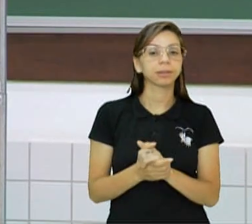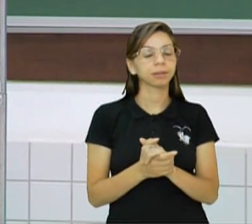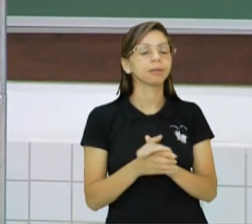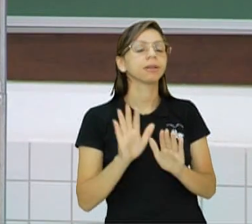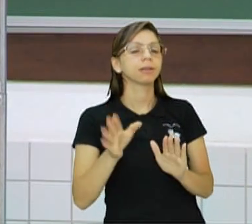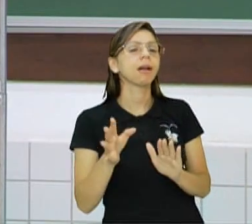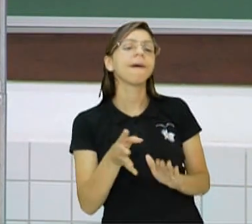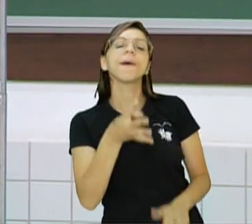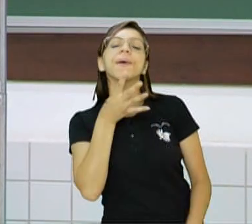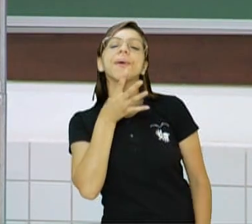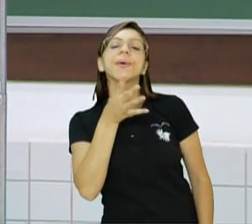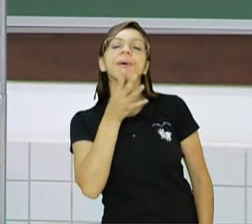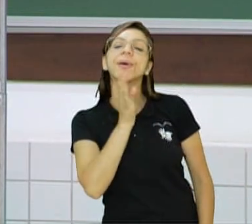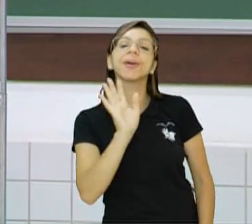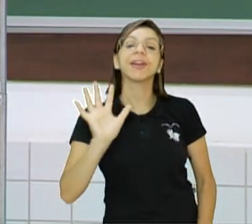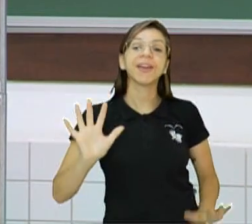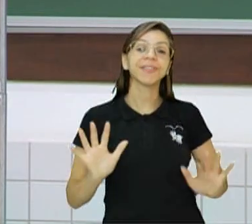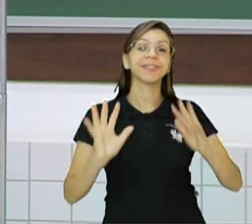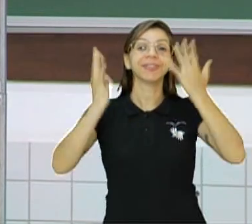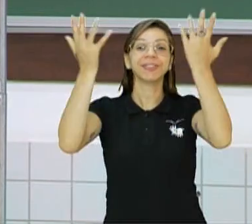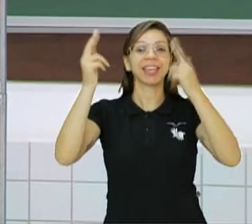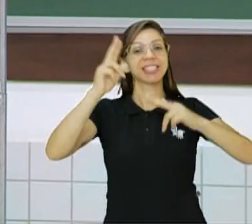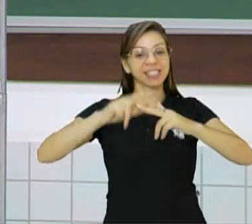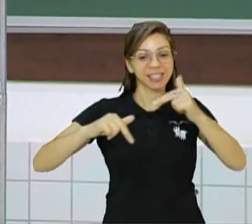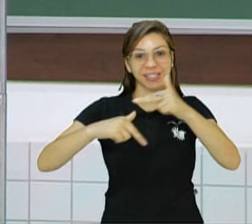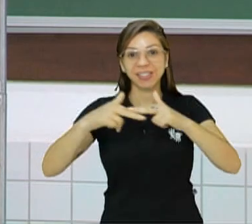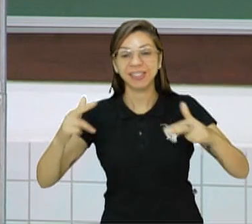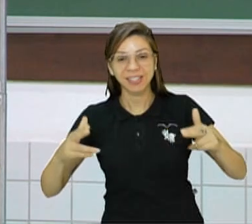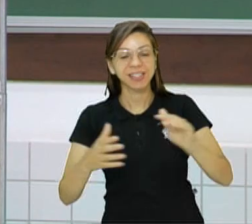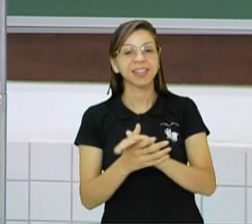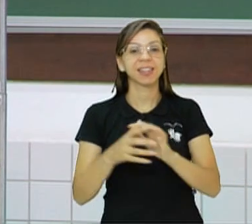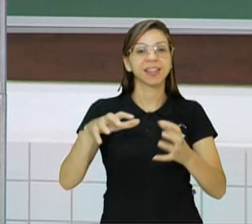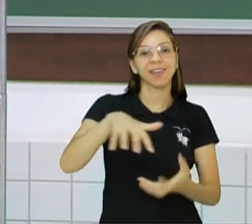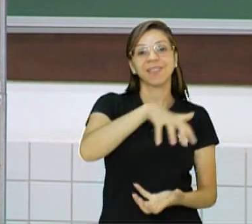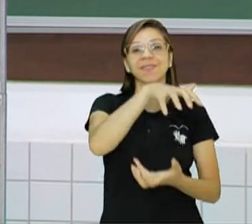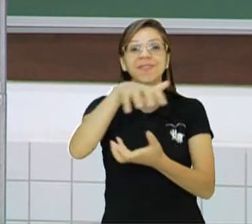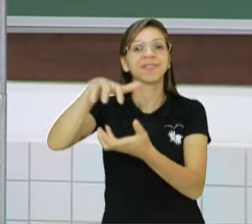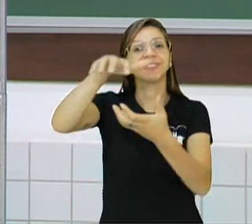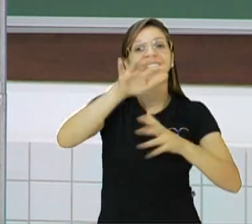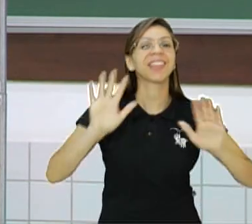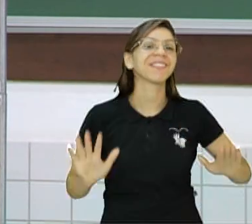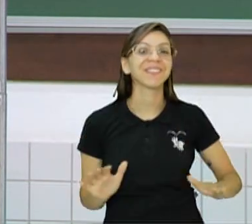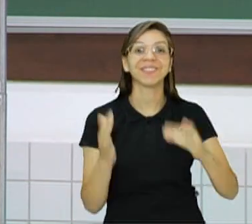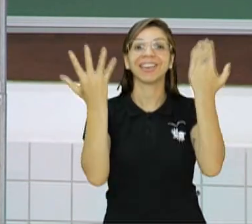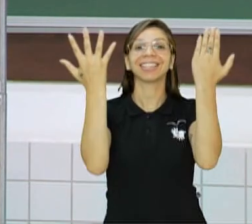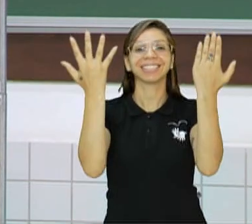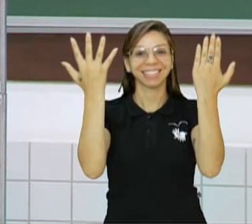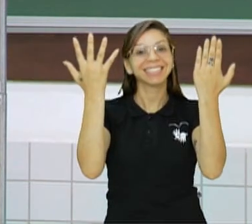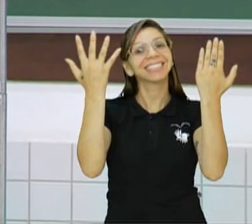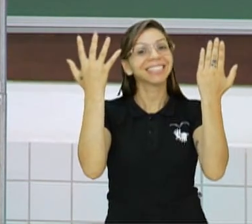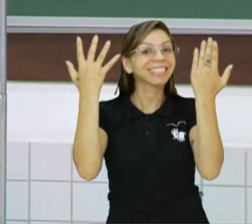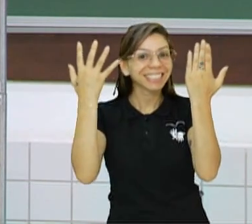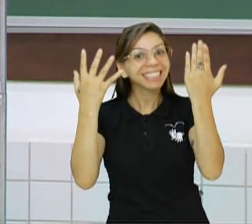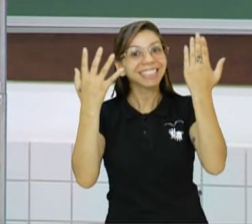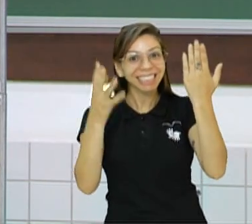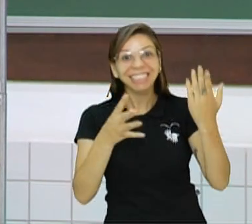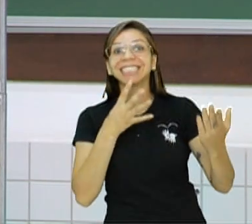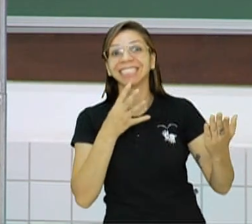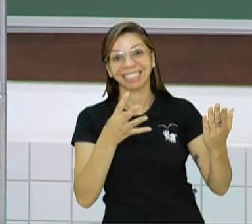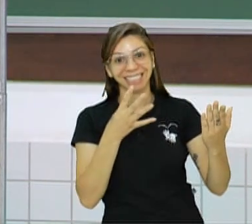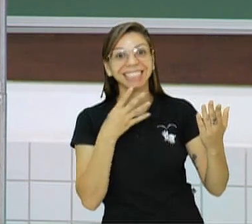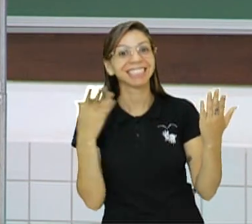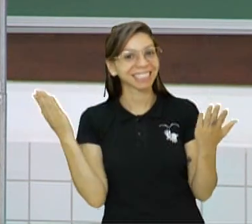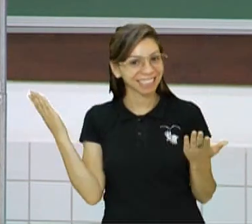gente vê muito na festa junina, nos balõezinhos de festa junina. Quem nunca viu,